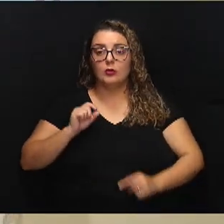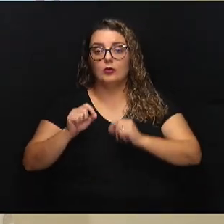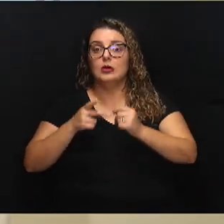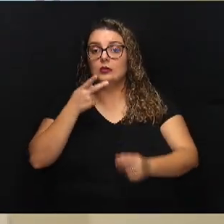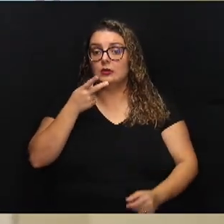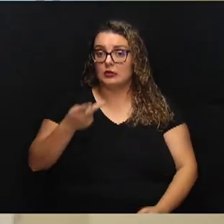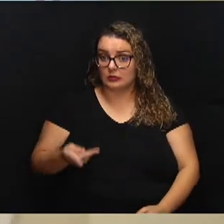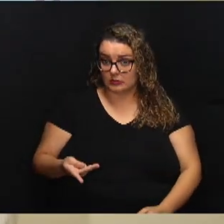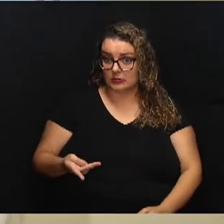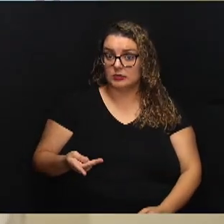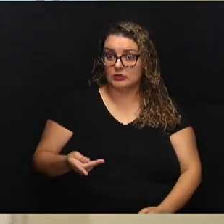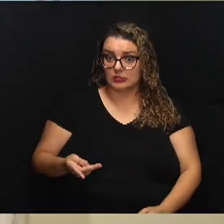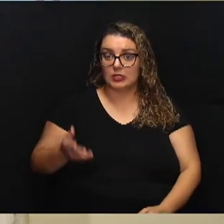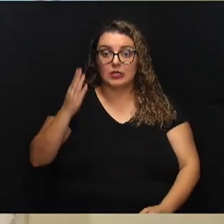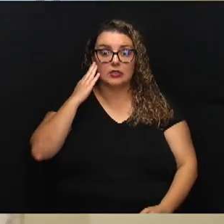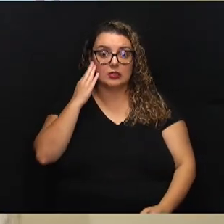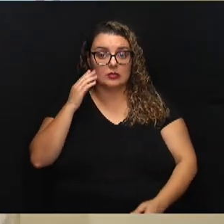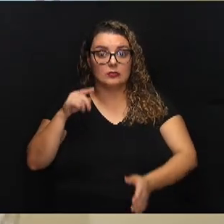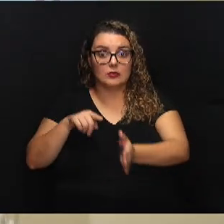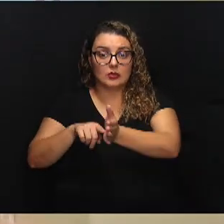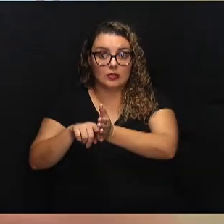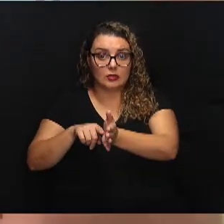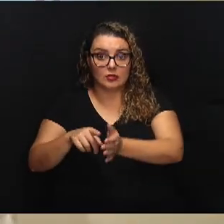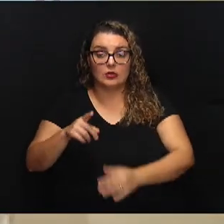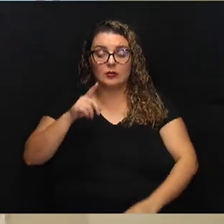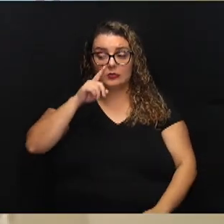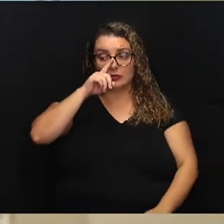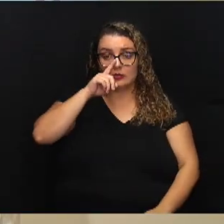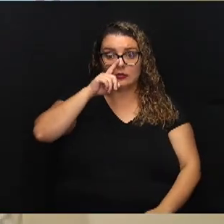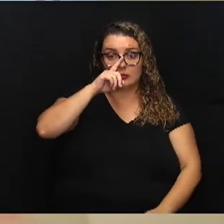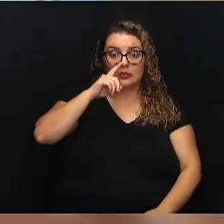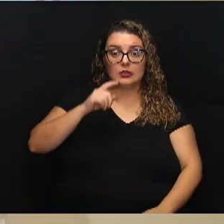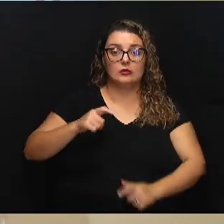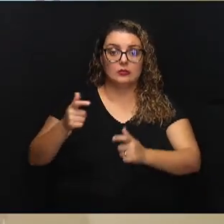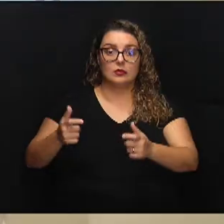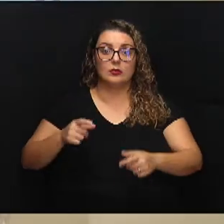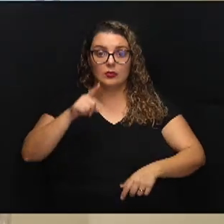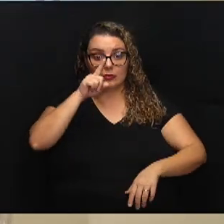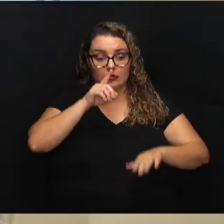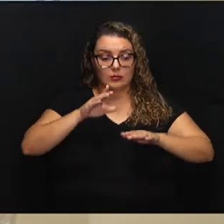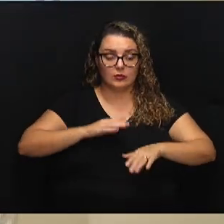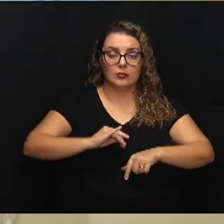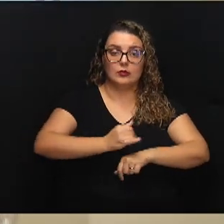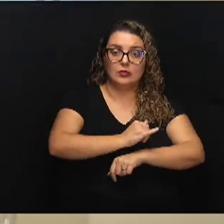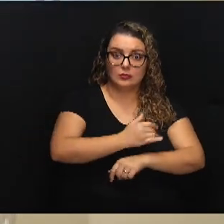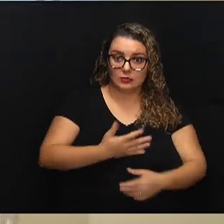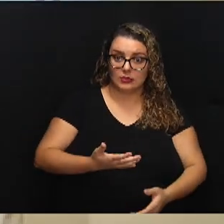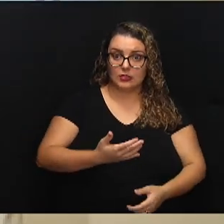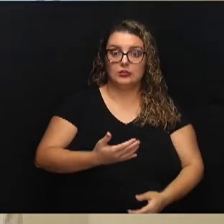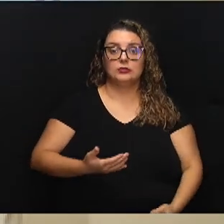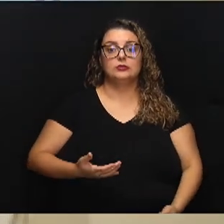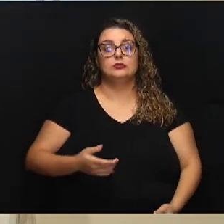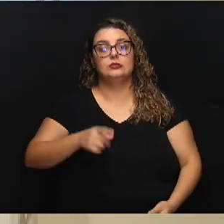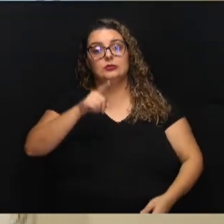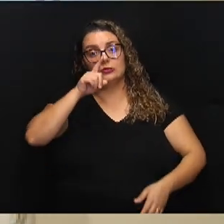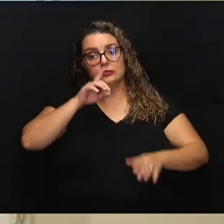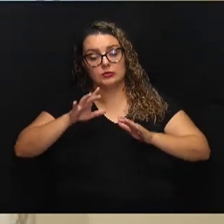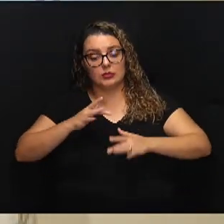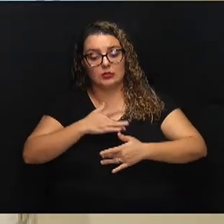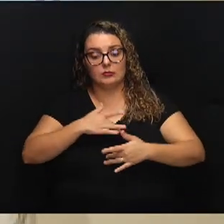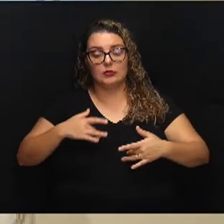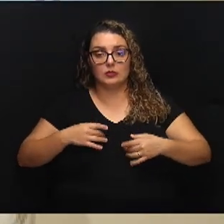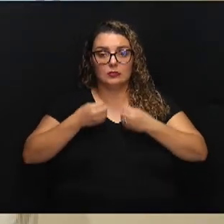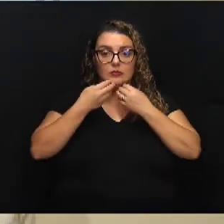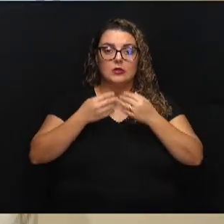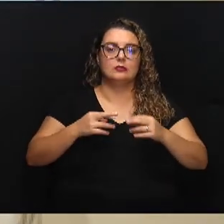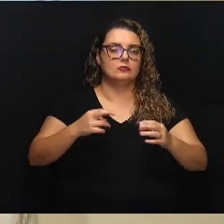é saber os fatores de risco que a gente comentou, cuidar o excesso de peso, ter hábitos saudáveis e fazer consultas regulares com os